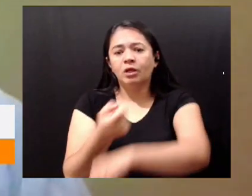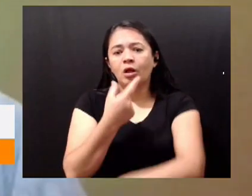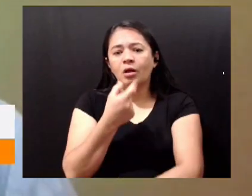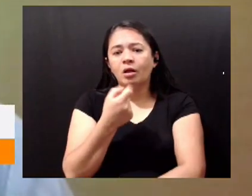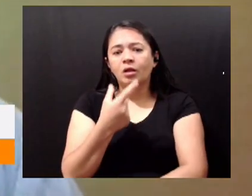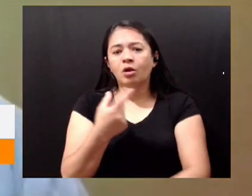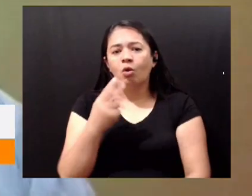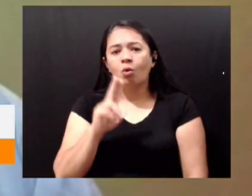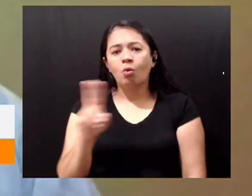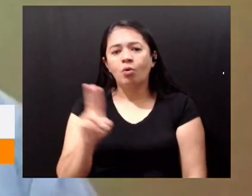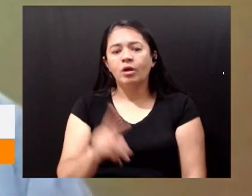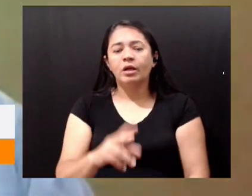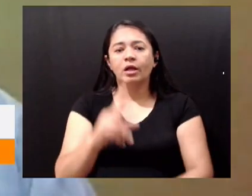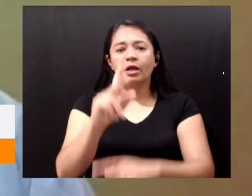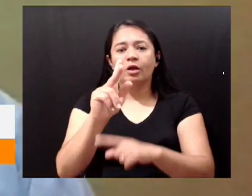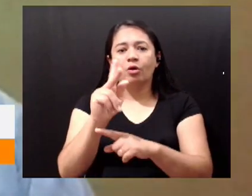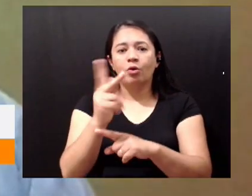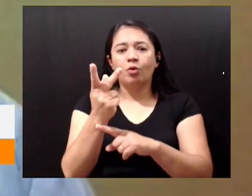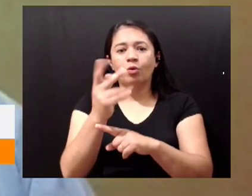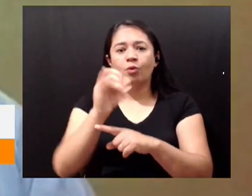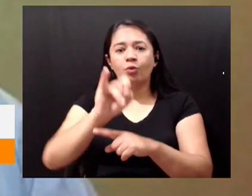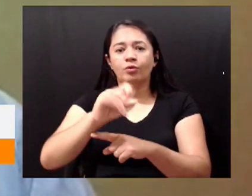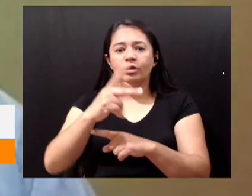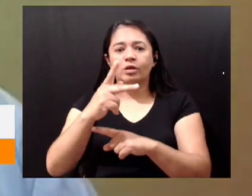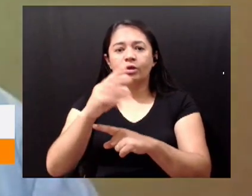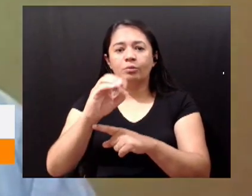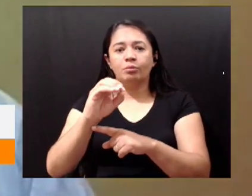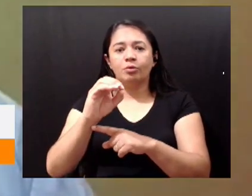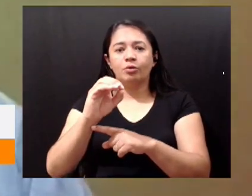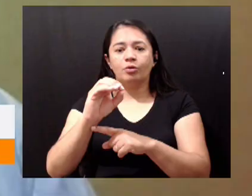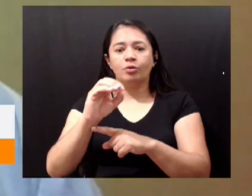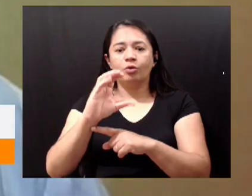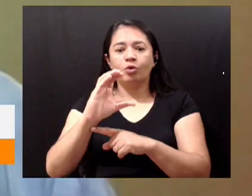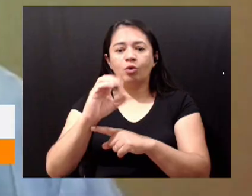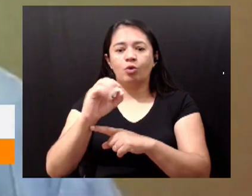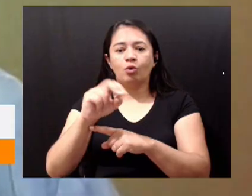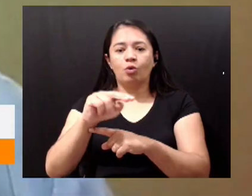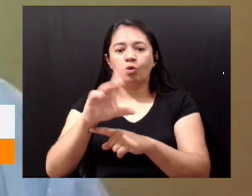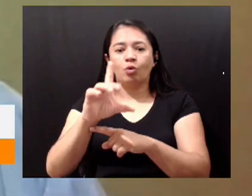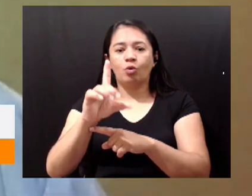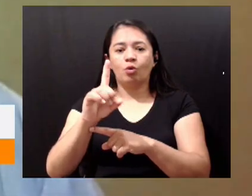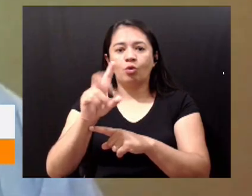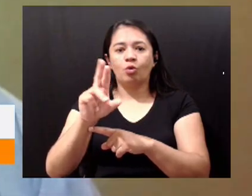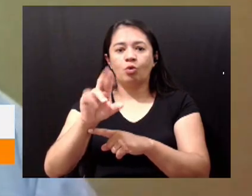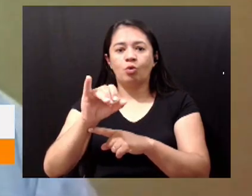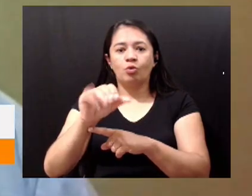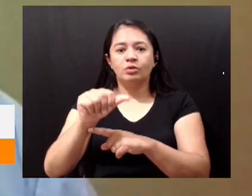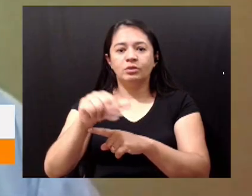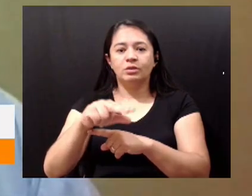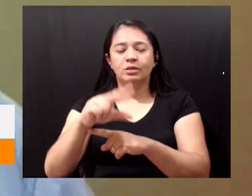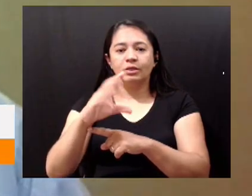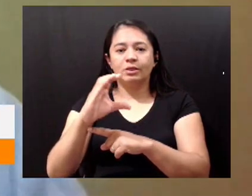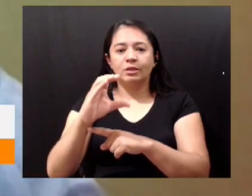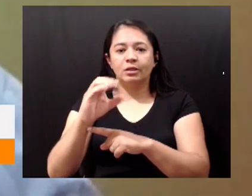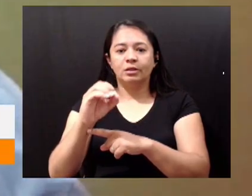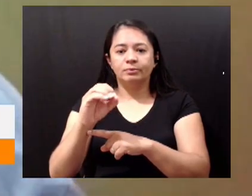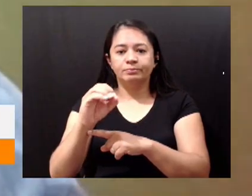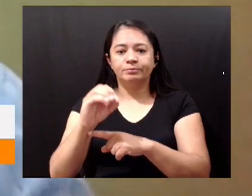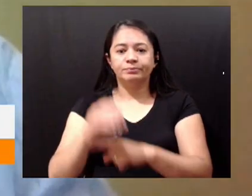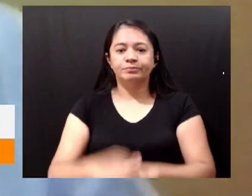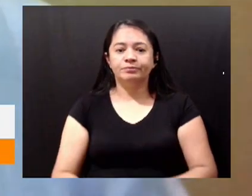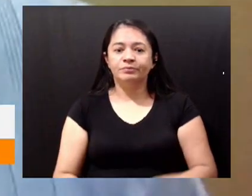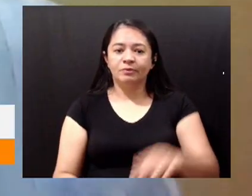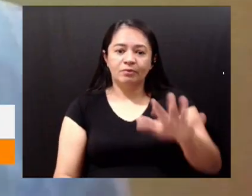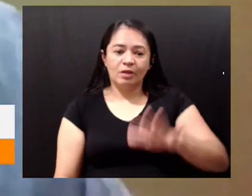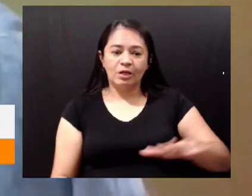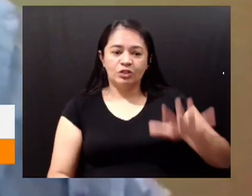Sim, aí é uma questão, que a médica inclusive pode falar muito melhor do que eu sobre a Uhum. hipocondria, né, que já Sim, é uma doença, né,